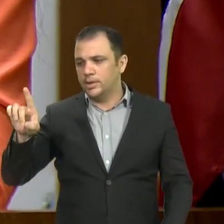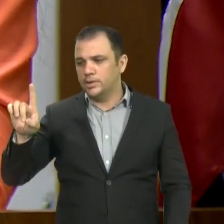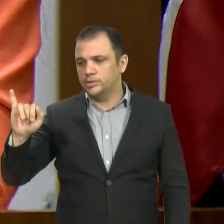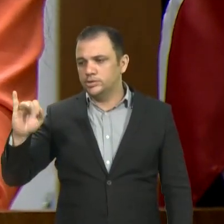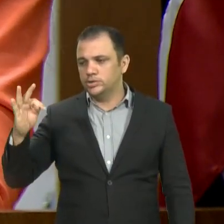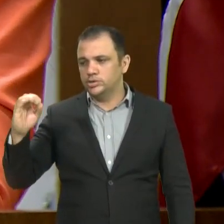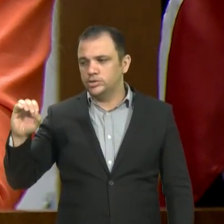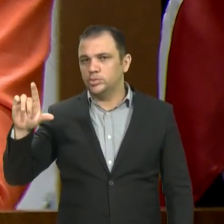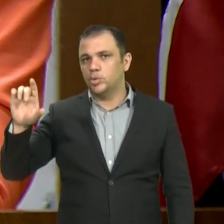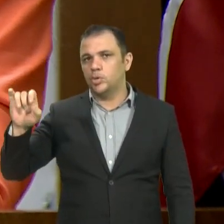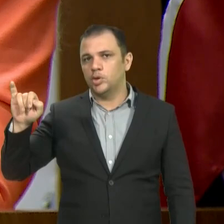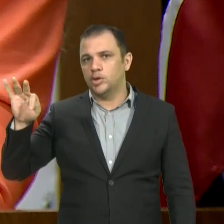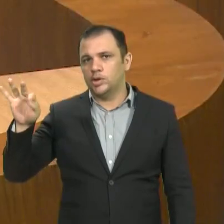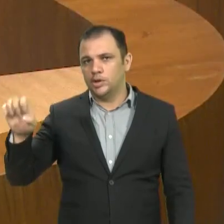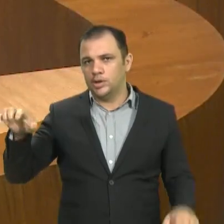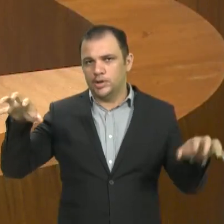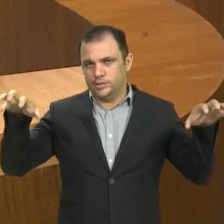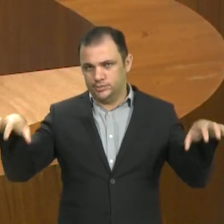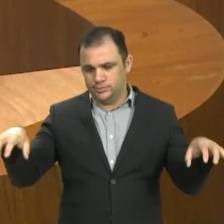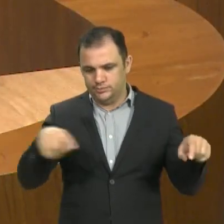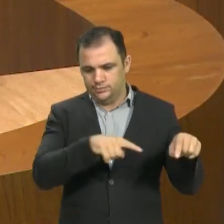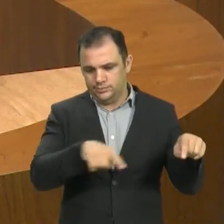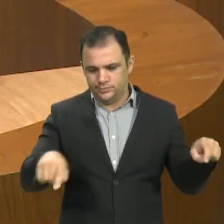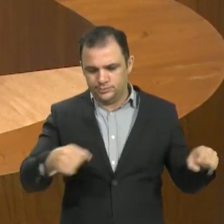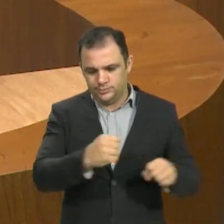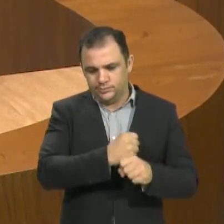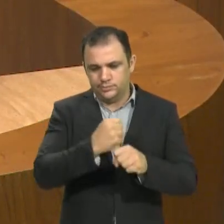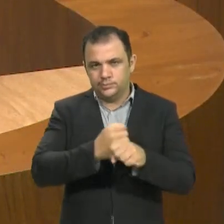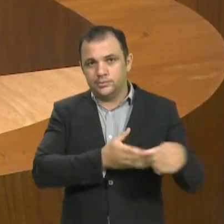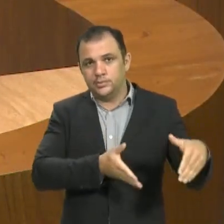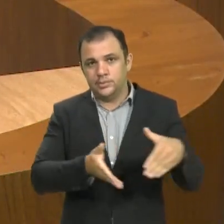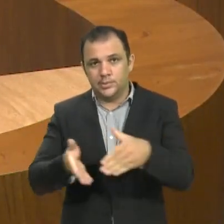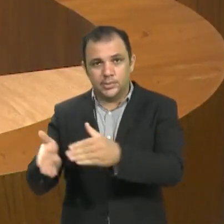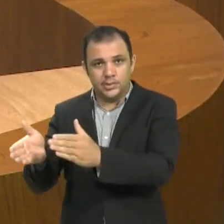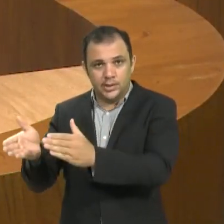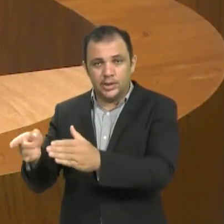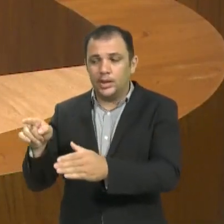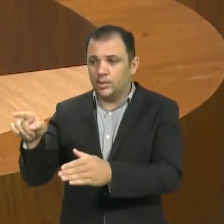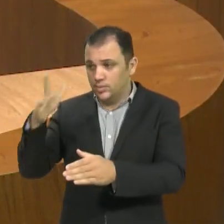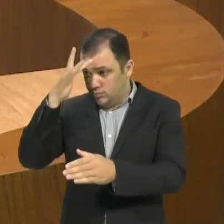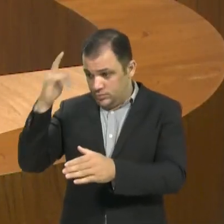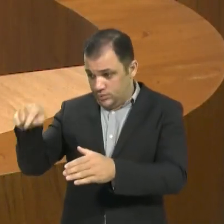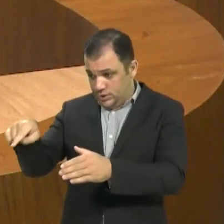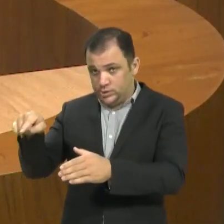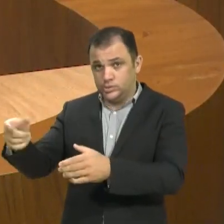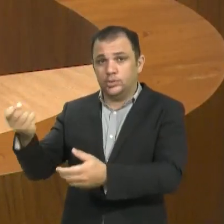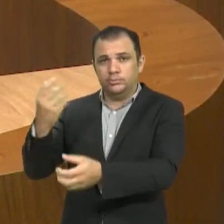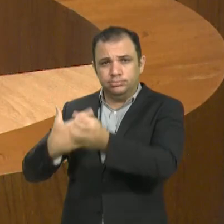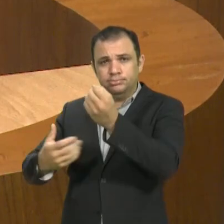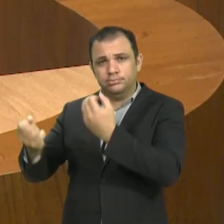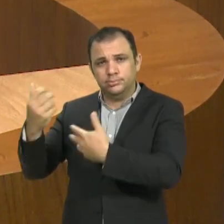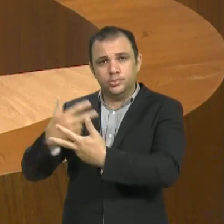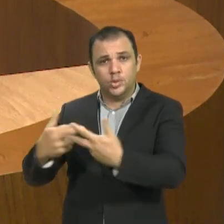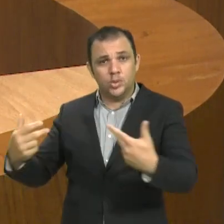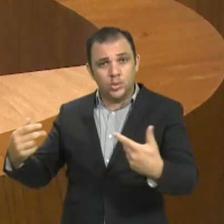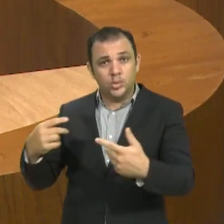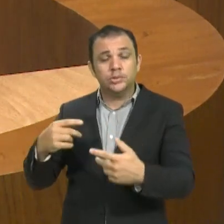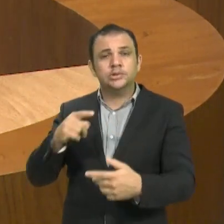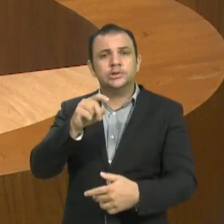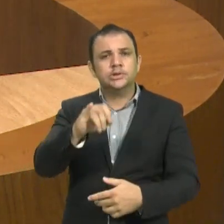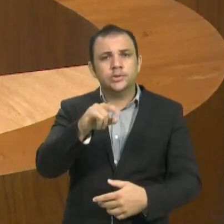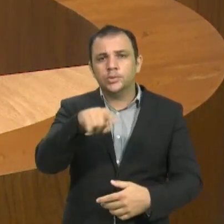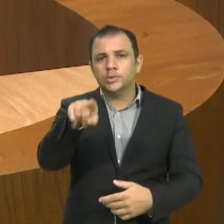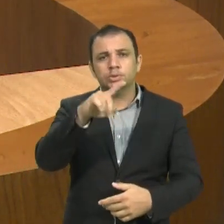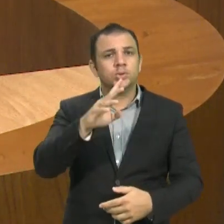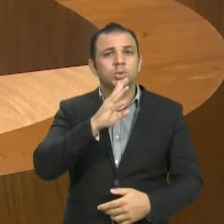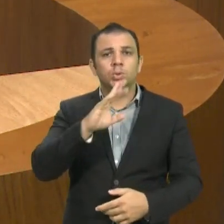de Benedito Leite. Para quem não conhece, Benedito Leite é uma cidade que fica lá no extremo. São Domingos